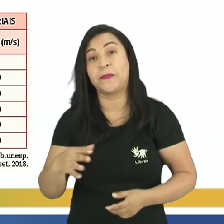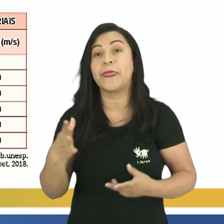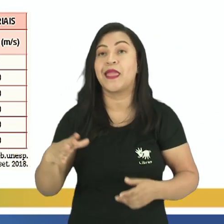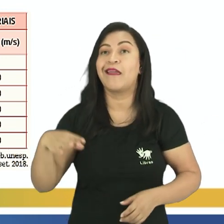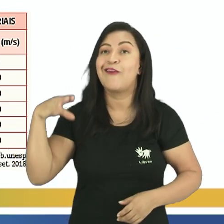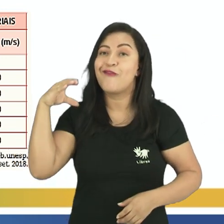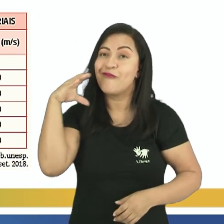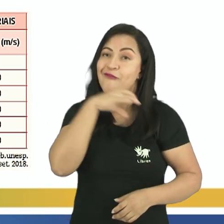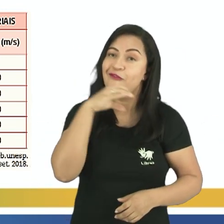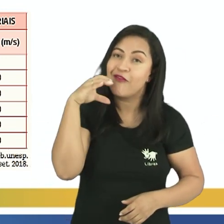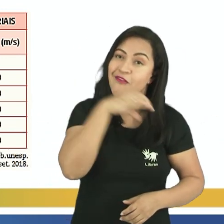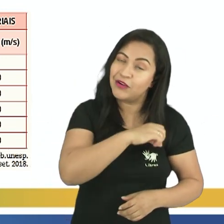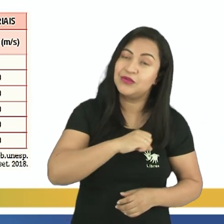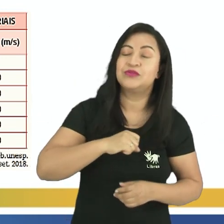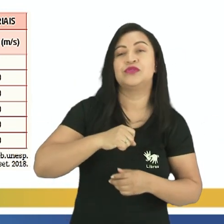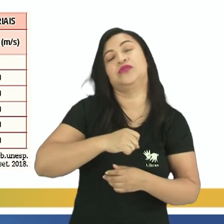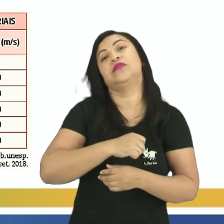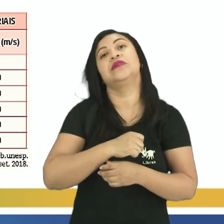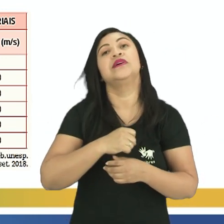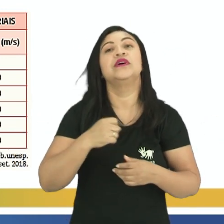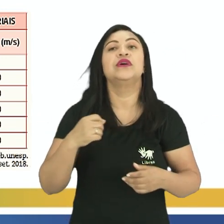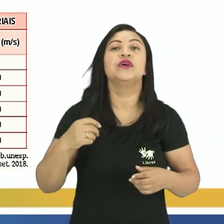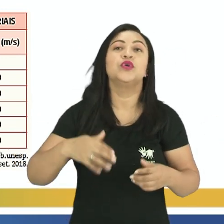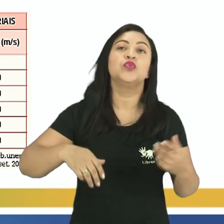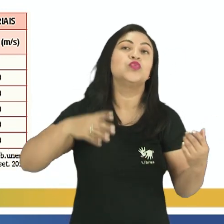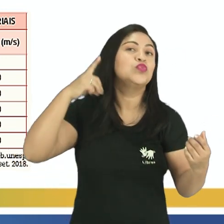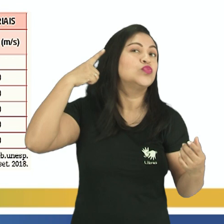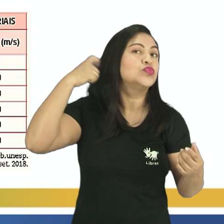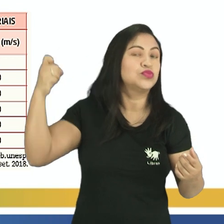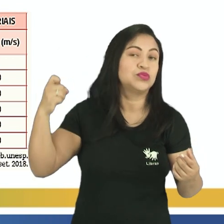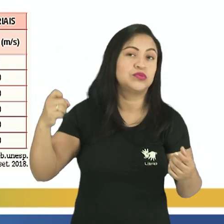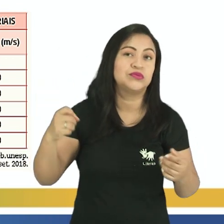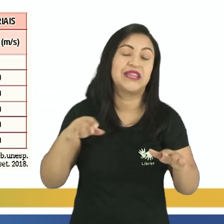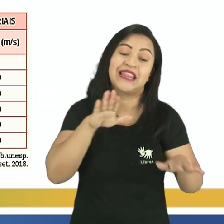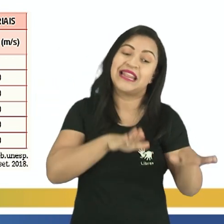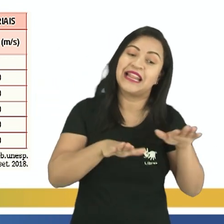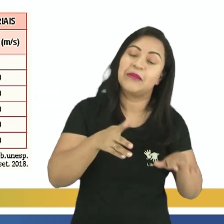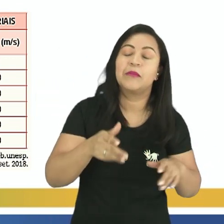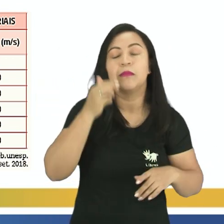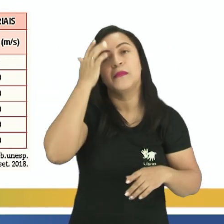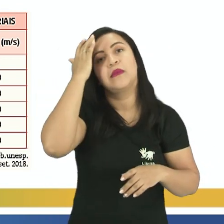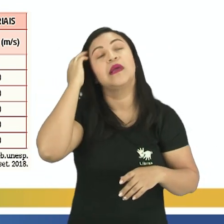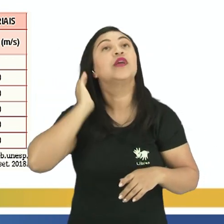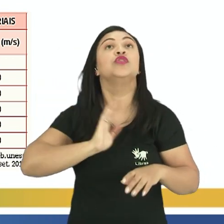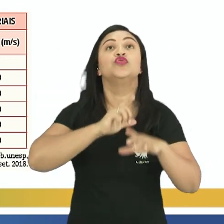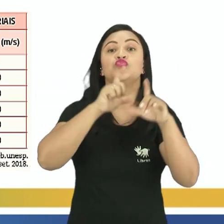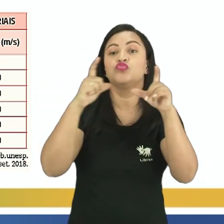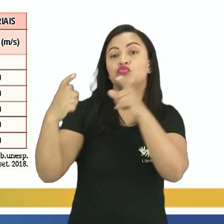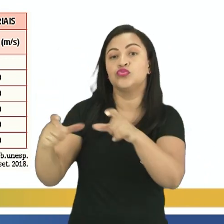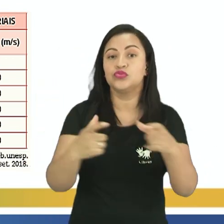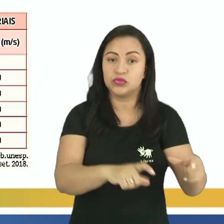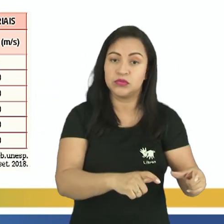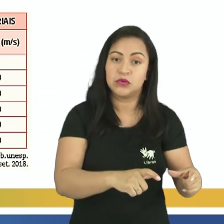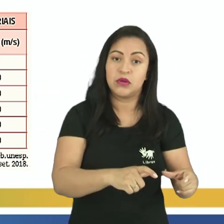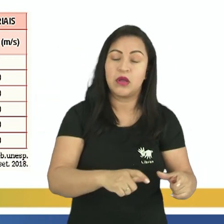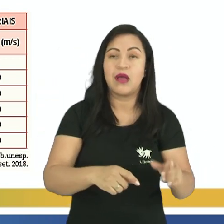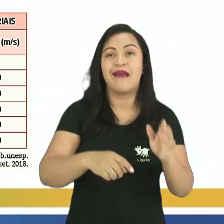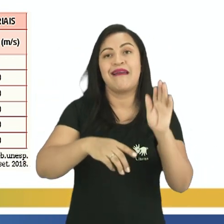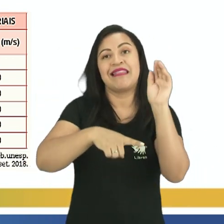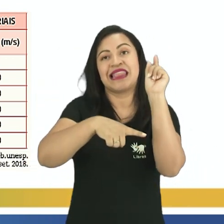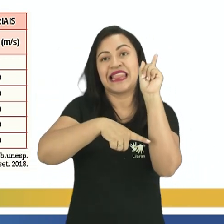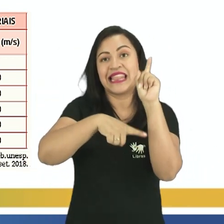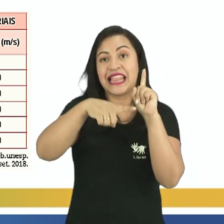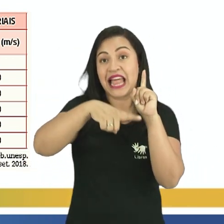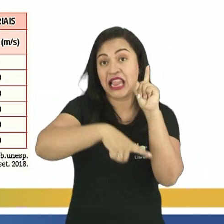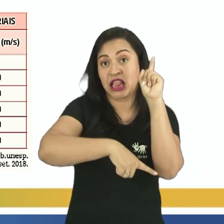do som, ela depende das condições do meio que ela se propaga, do seu estado físico e da temperatura. Se